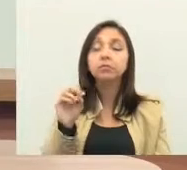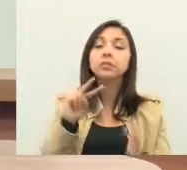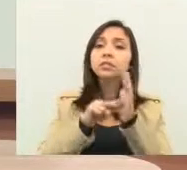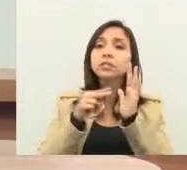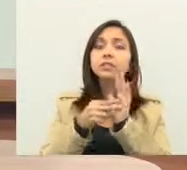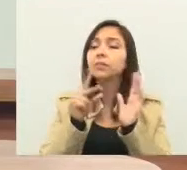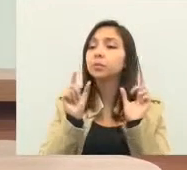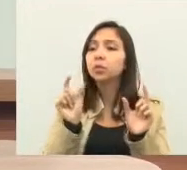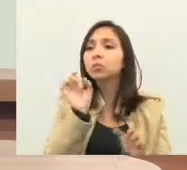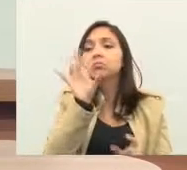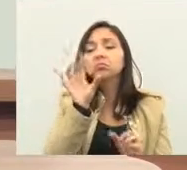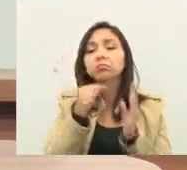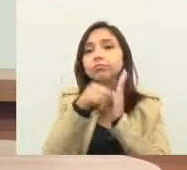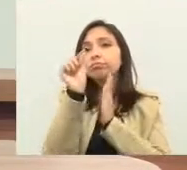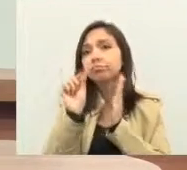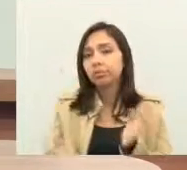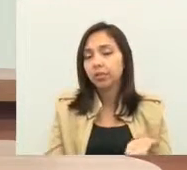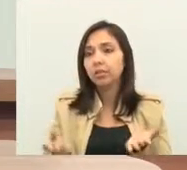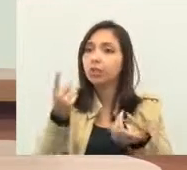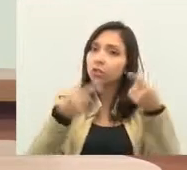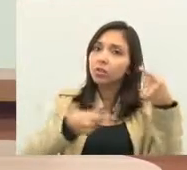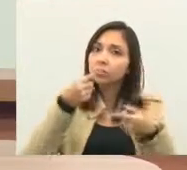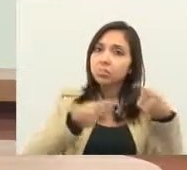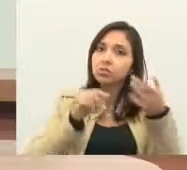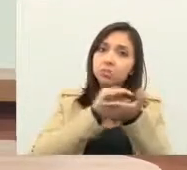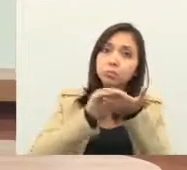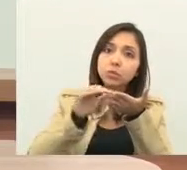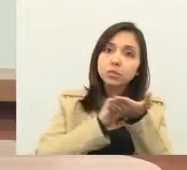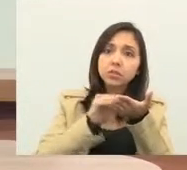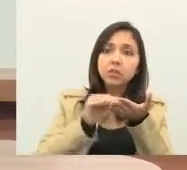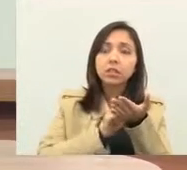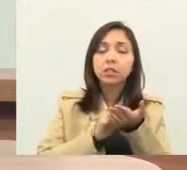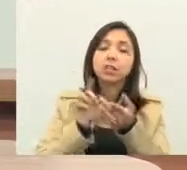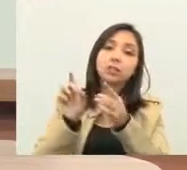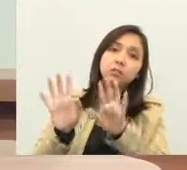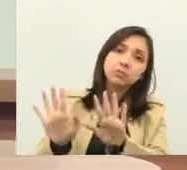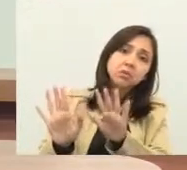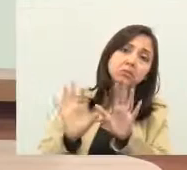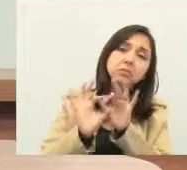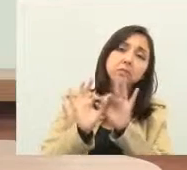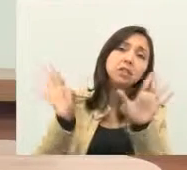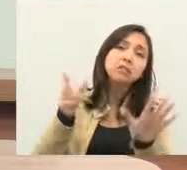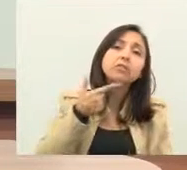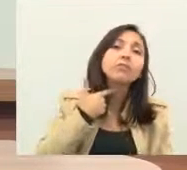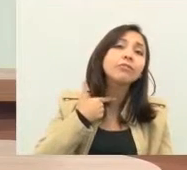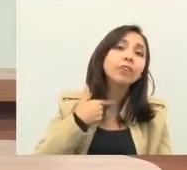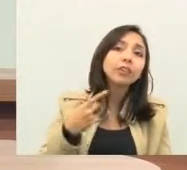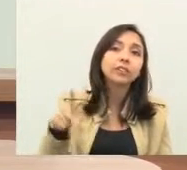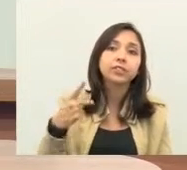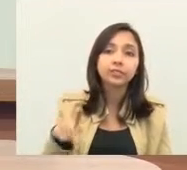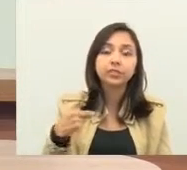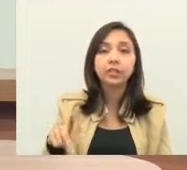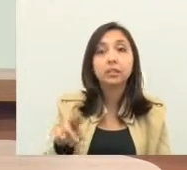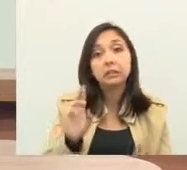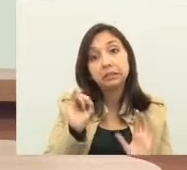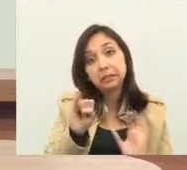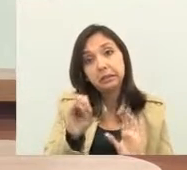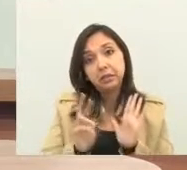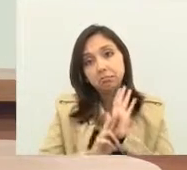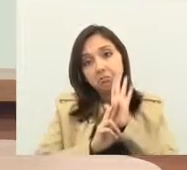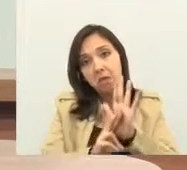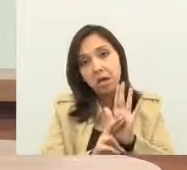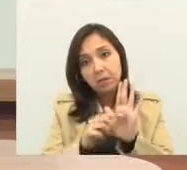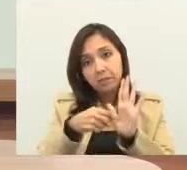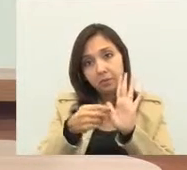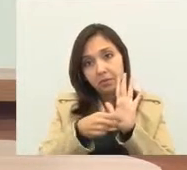item do projeto. E nós discutimos com o secretário, deixamos ele à vontade, se ele quiser apresentar com esse projeto,